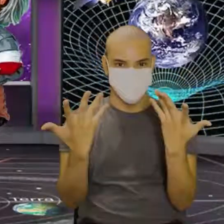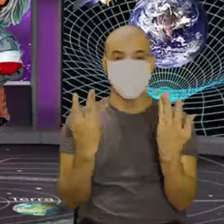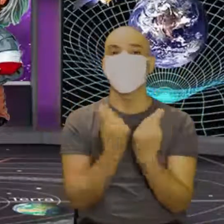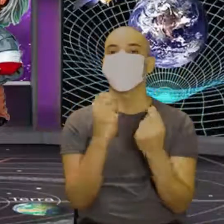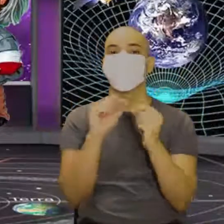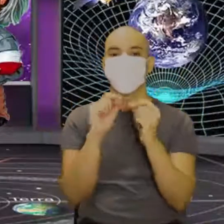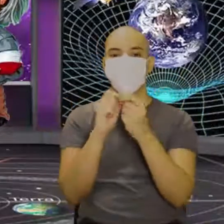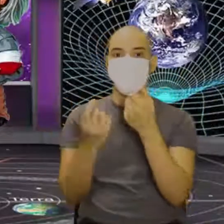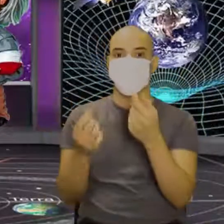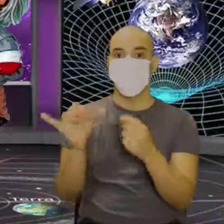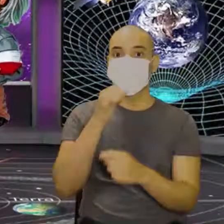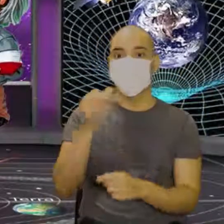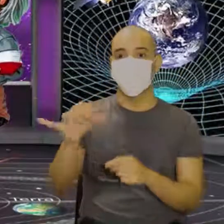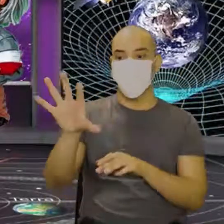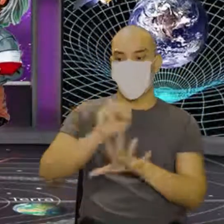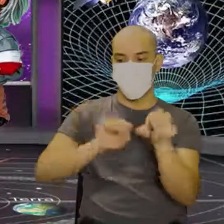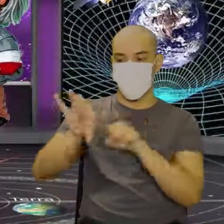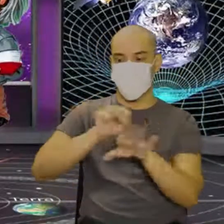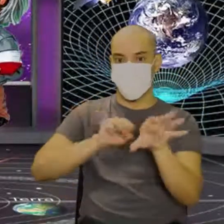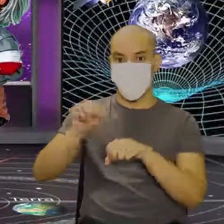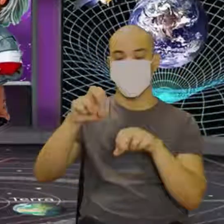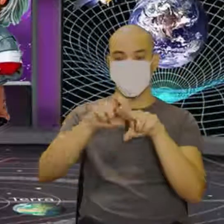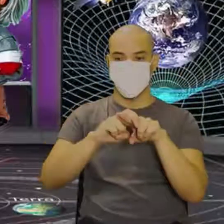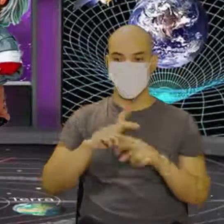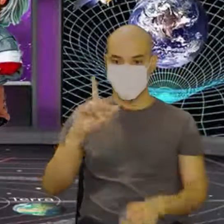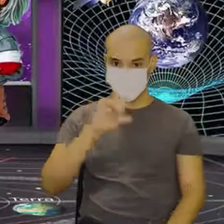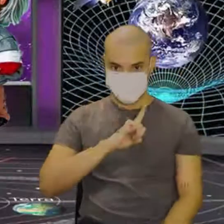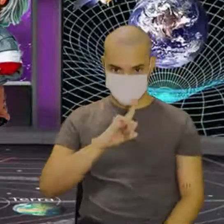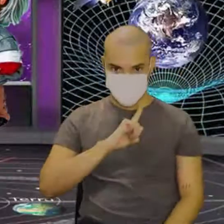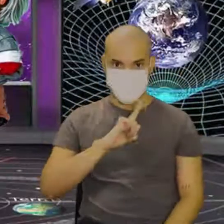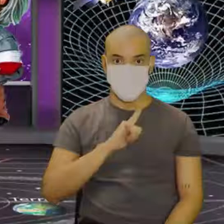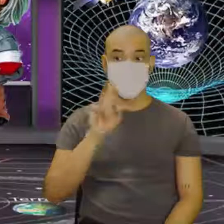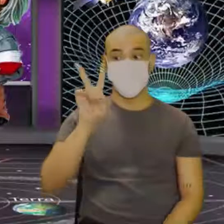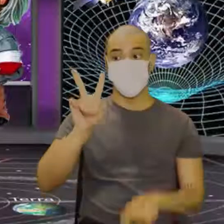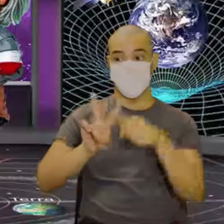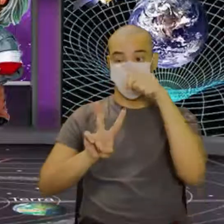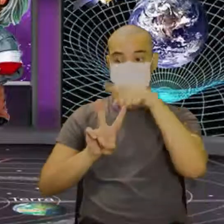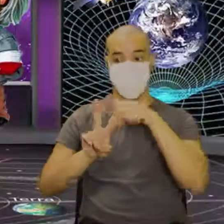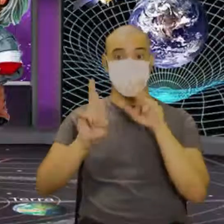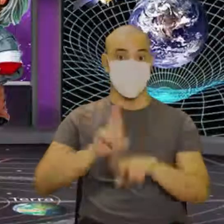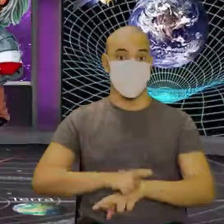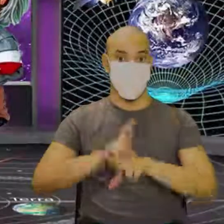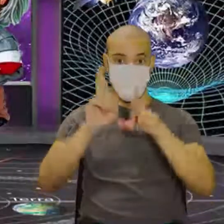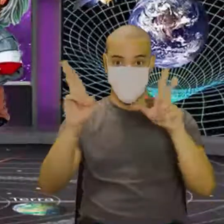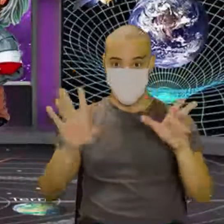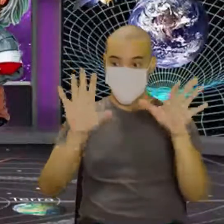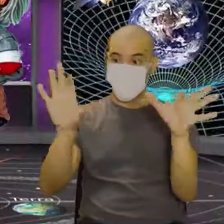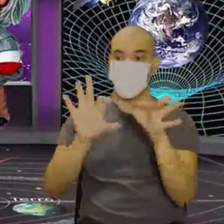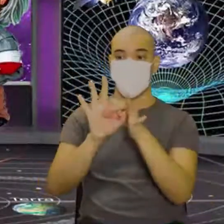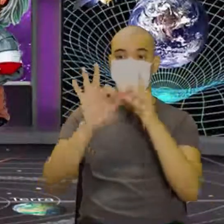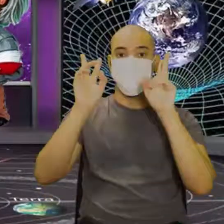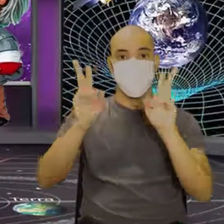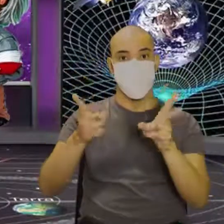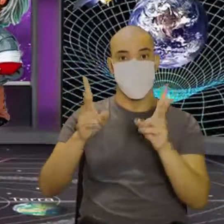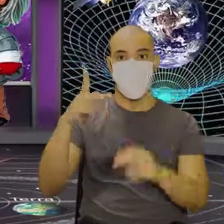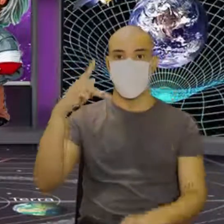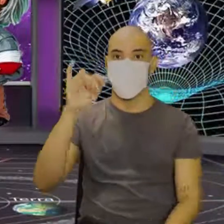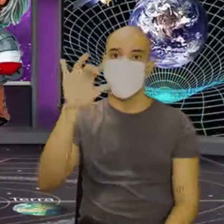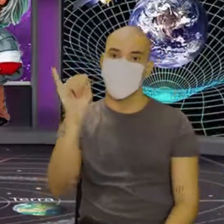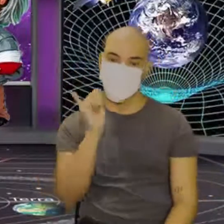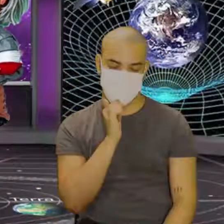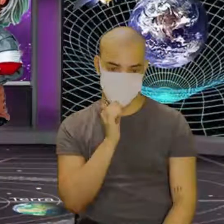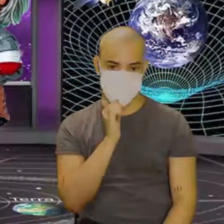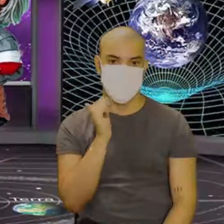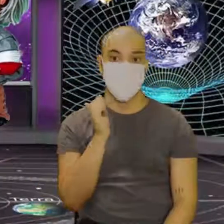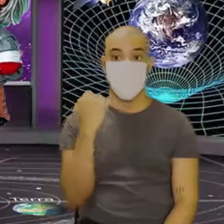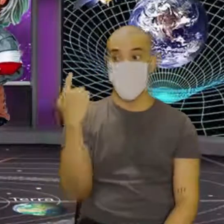armazenar cargas. Entendido isso? Então, se você tem aí dois capacitores diferentes ligados a uma mesma pilha, por exemplo,